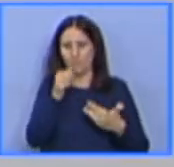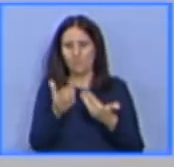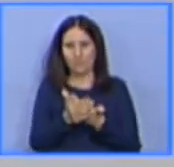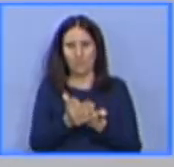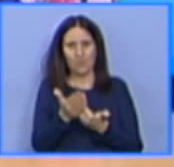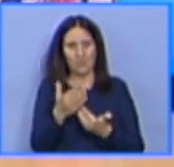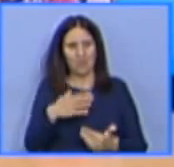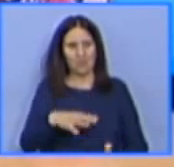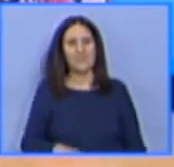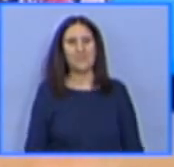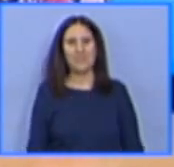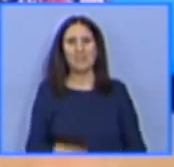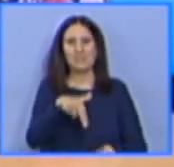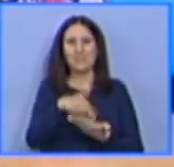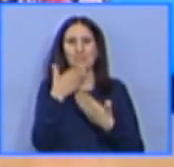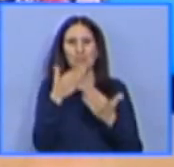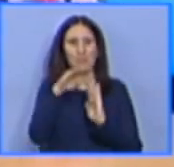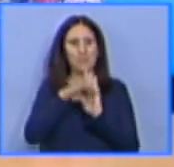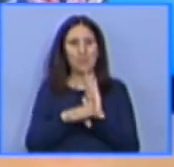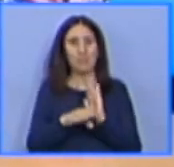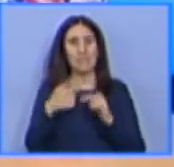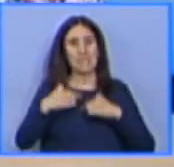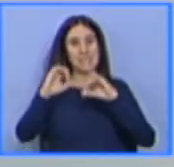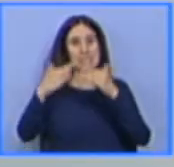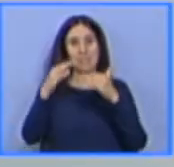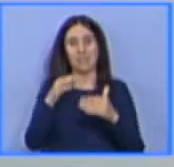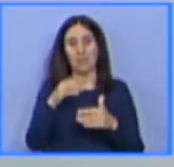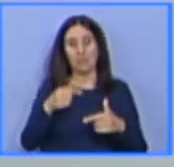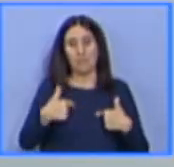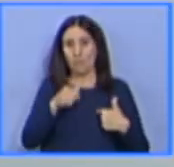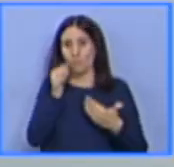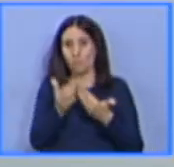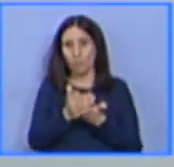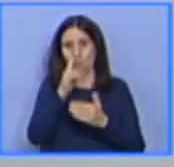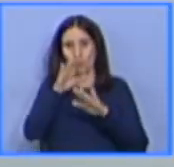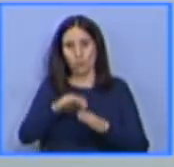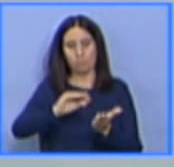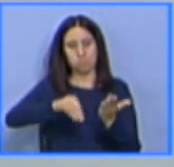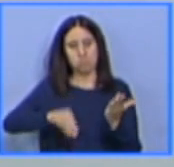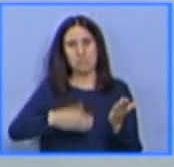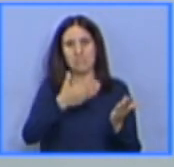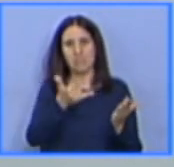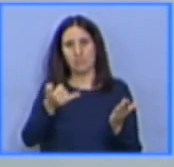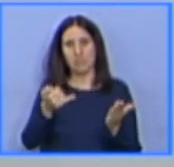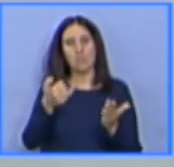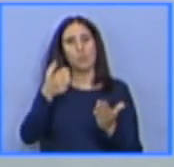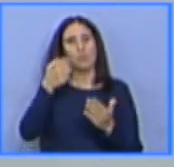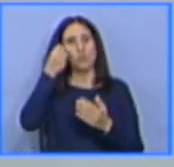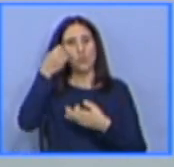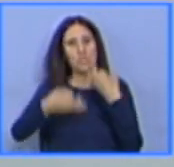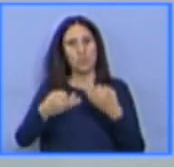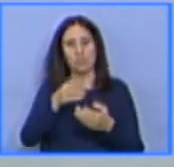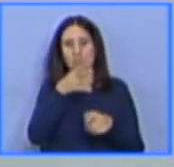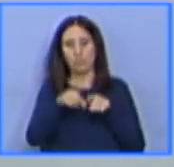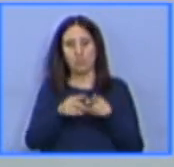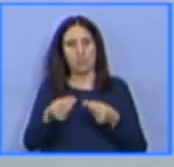no programa Eclésia. A iniciativa Stop Eutanásia, uma carta também subscrita por 125 juristas e entregue aos